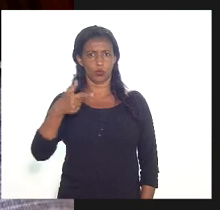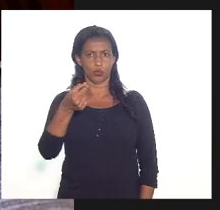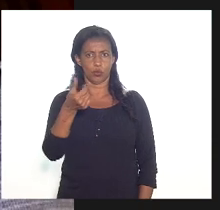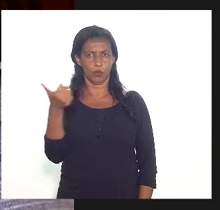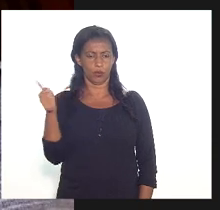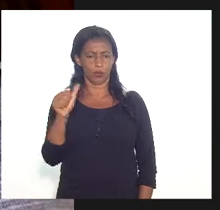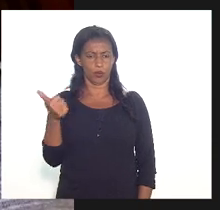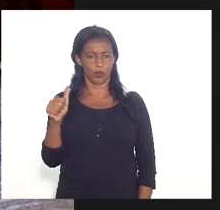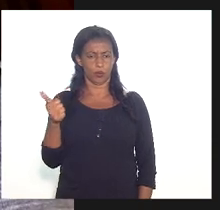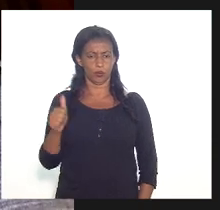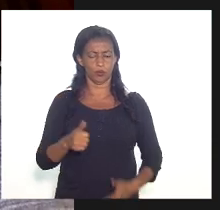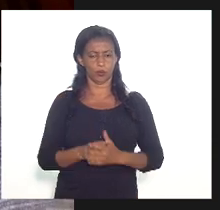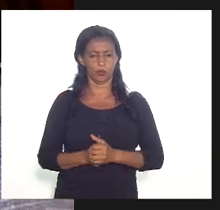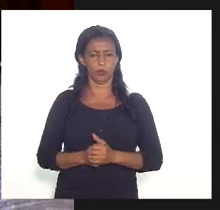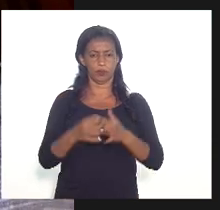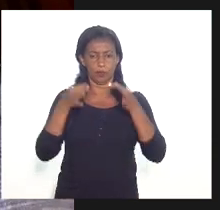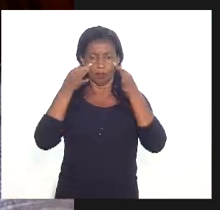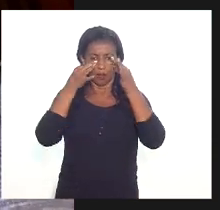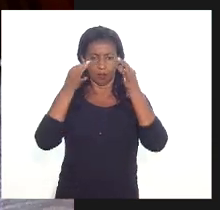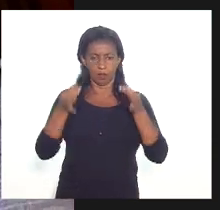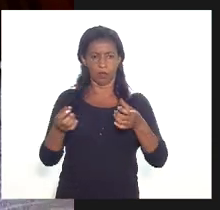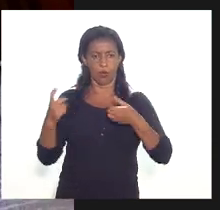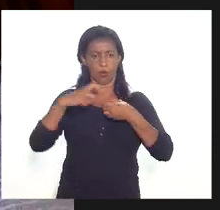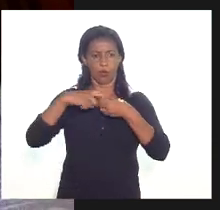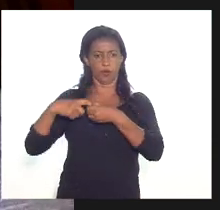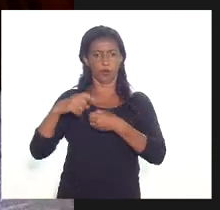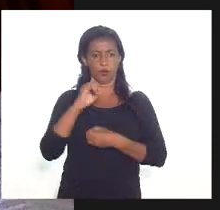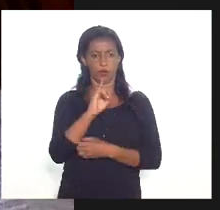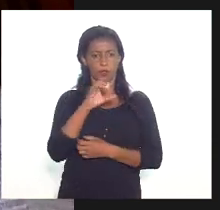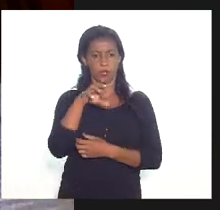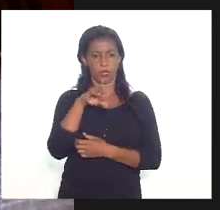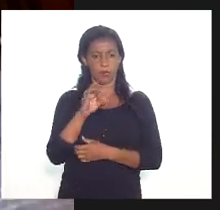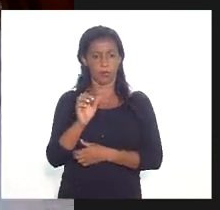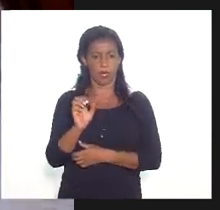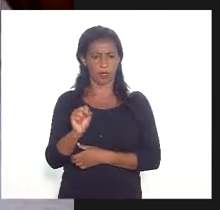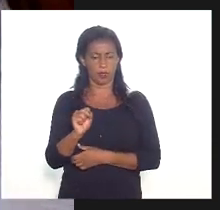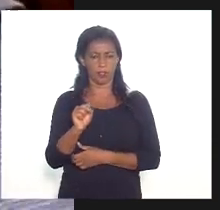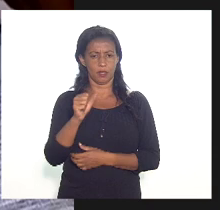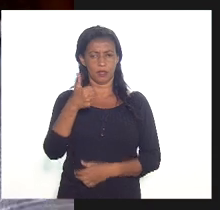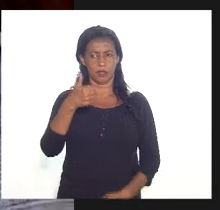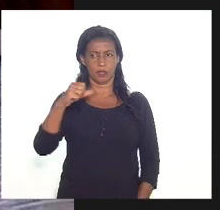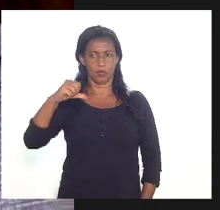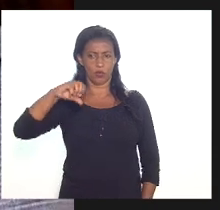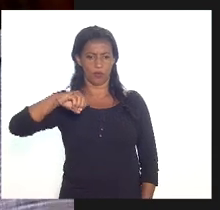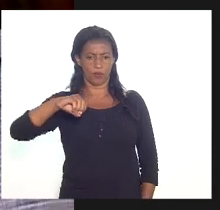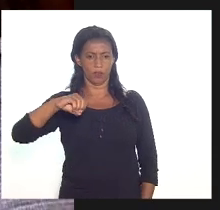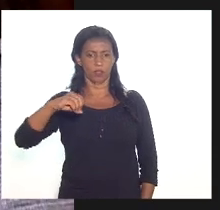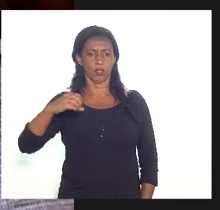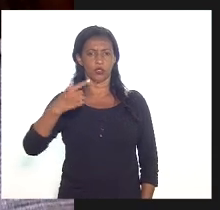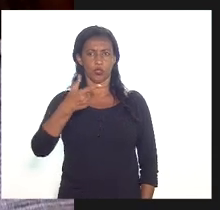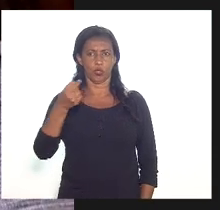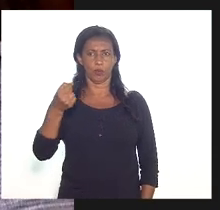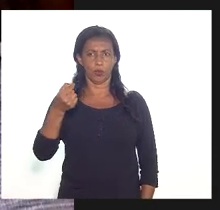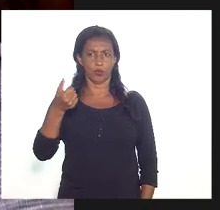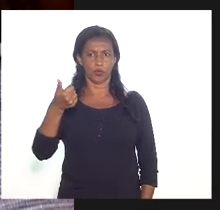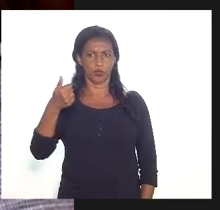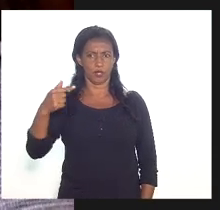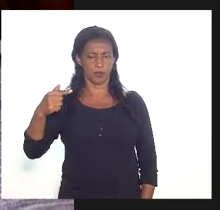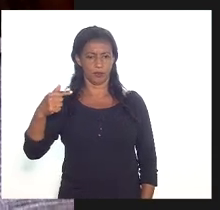141/2011 e em atenção ao convênio ICMS número 190 de 2017,